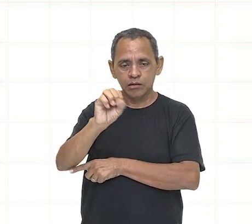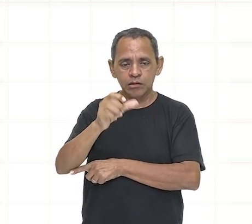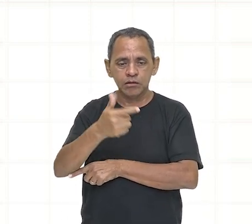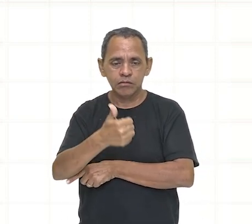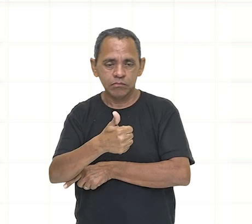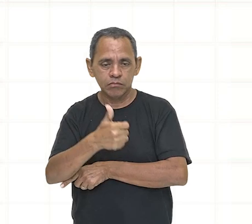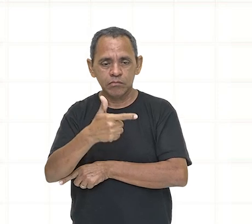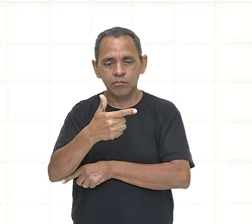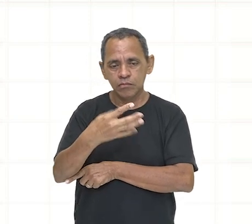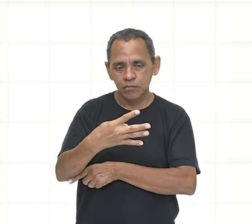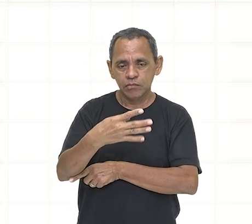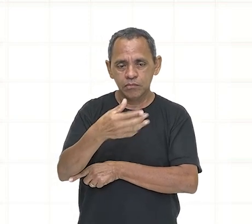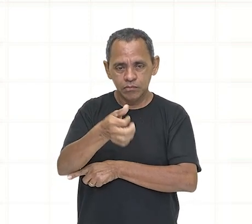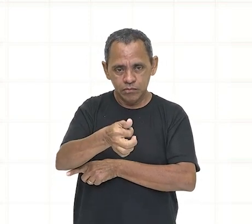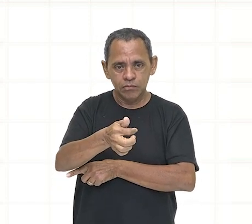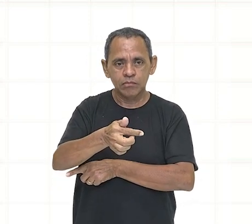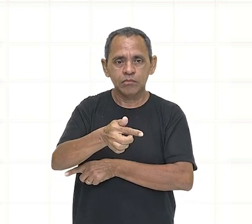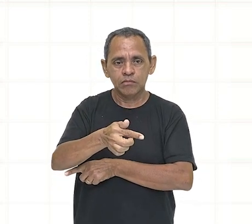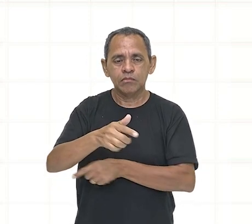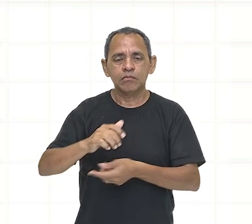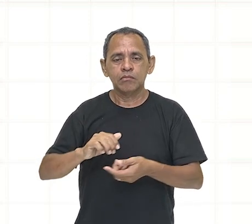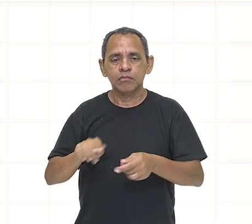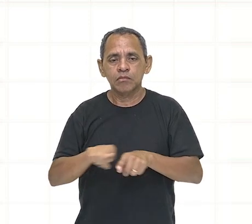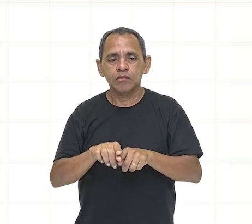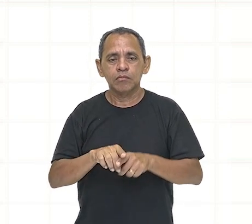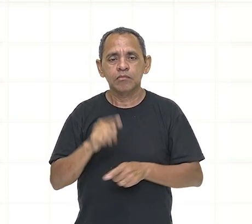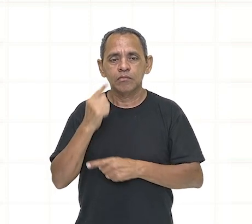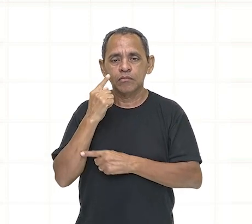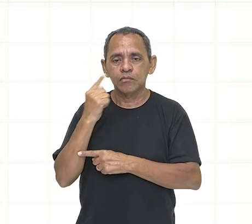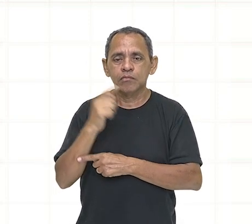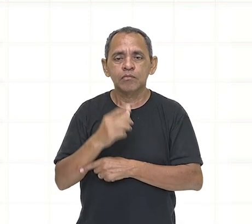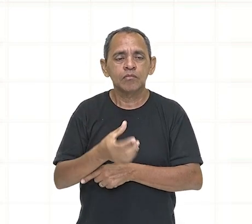5.540.928.147. Vamos dar uma olhada nos percentuais. Então,